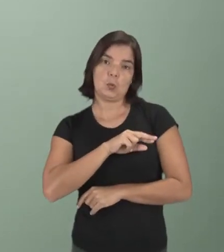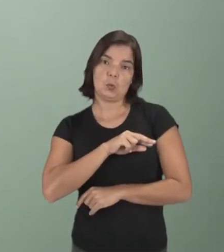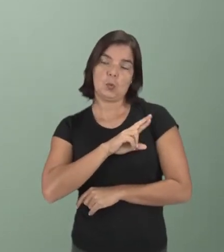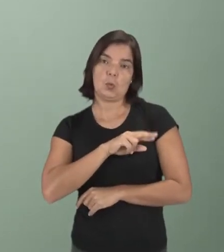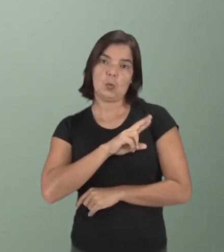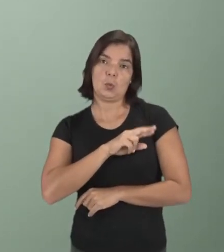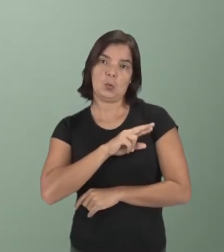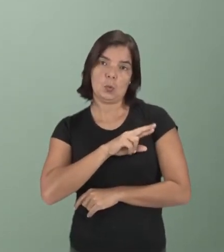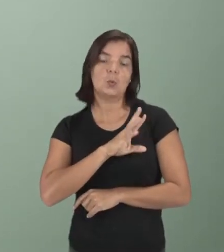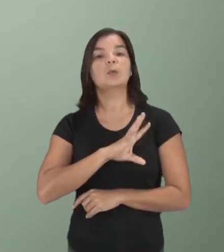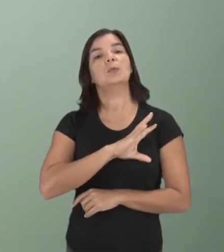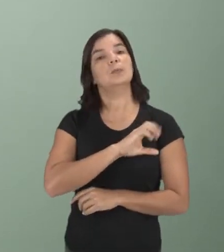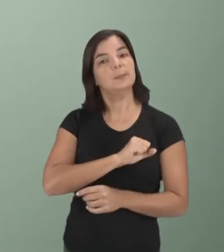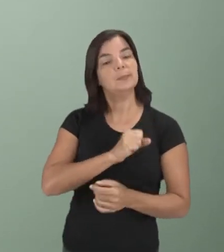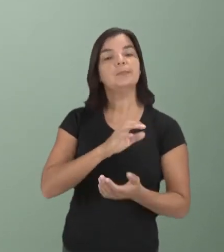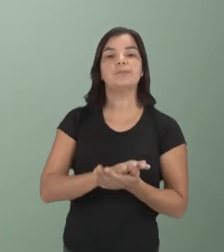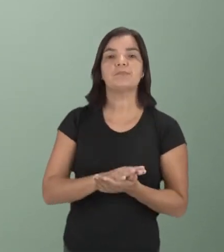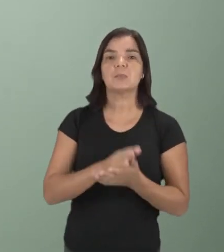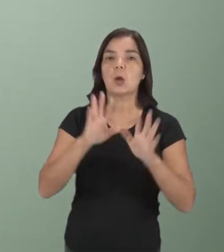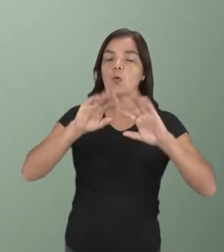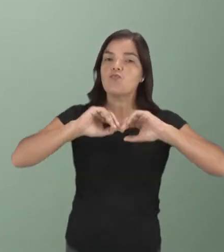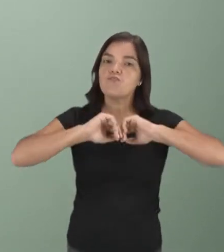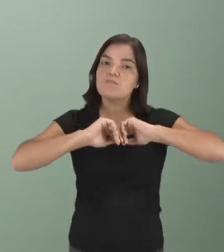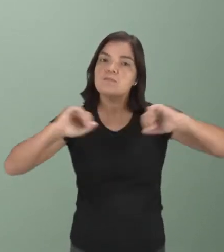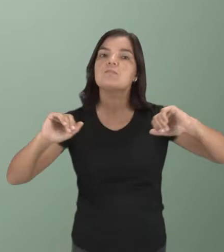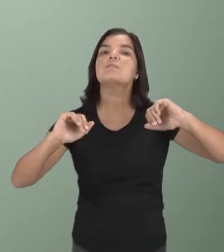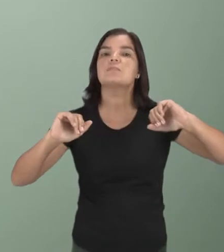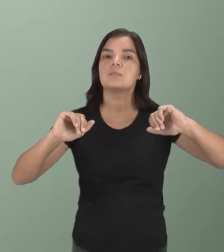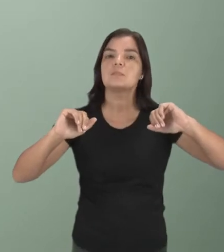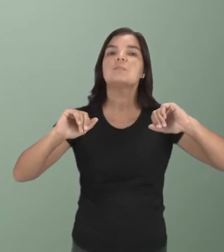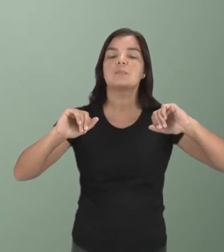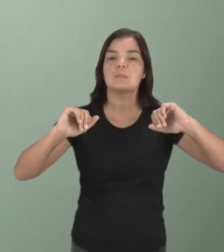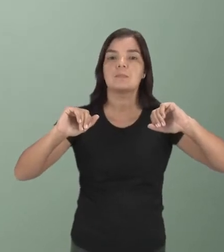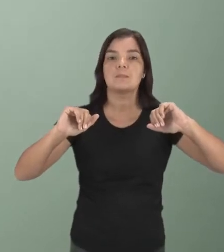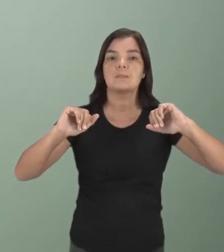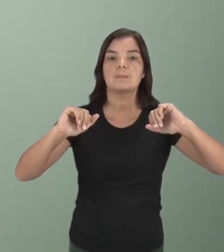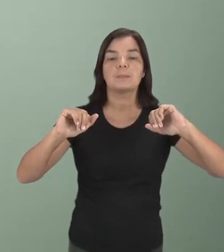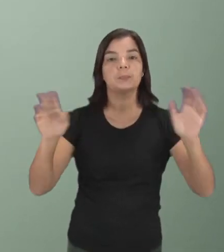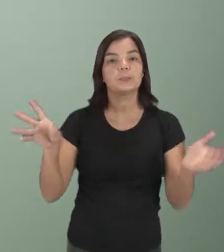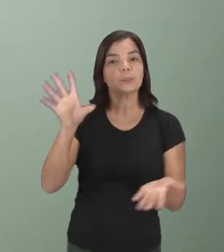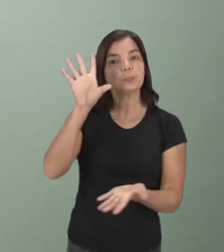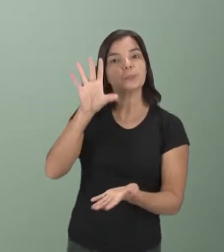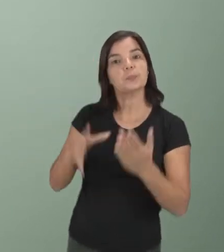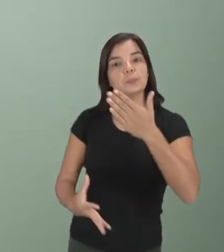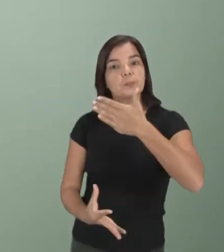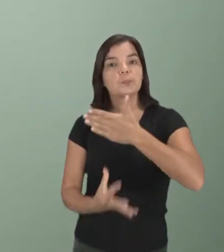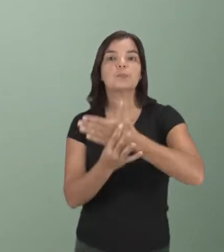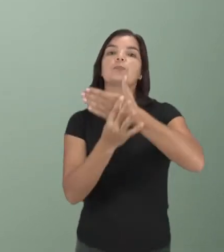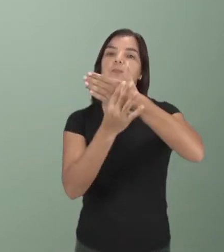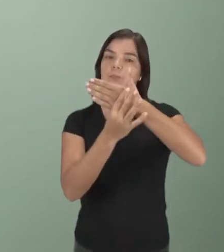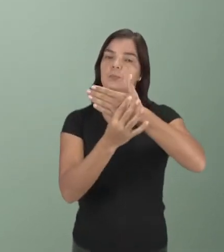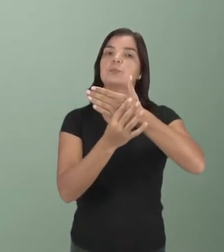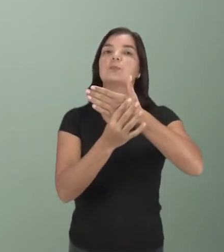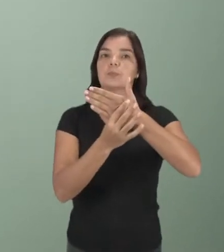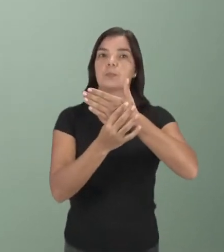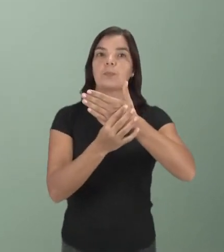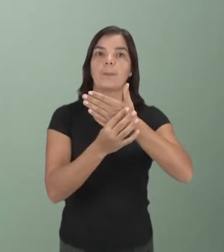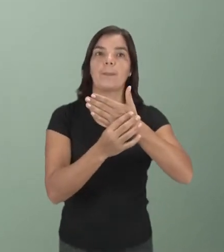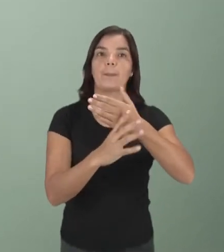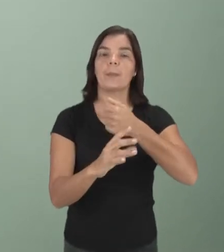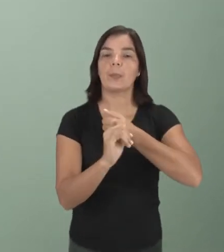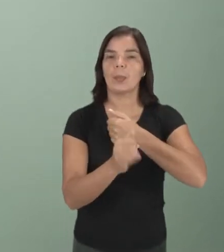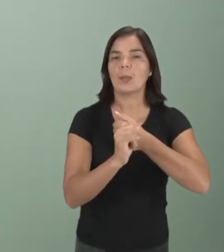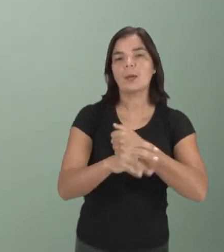essa quebra de paradigmas trouxe para o estilo realista em prosa, nesse